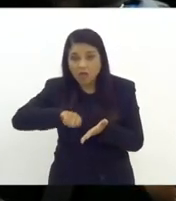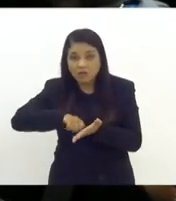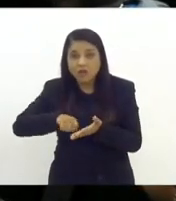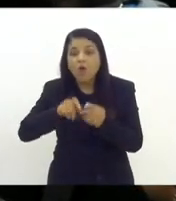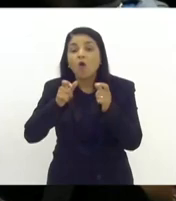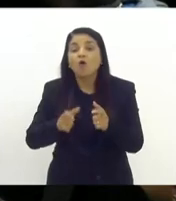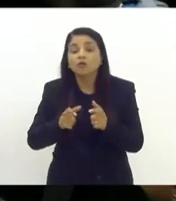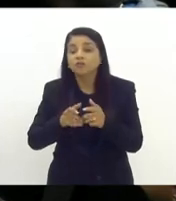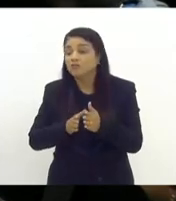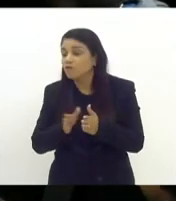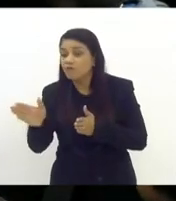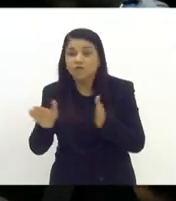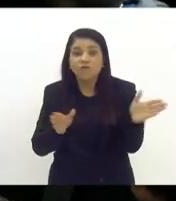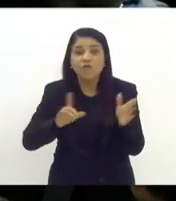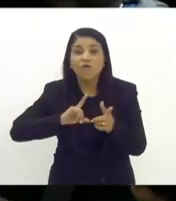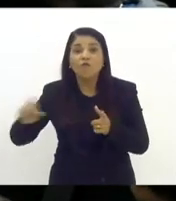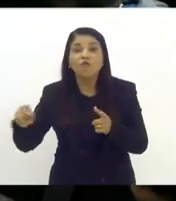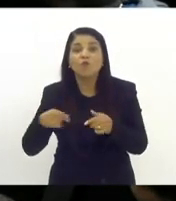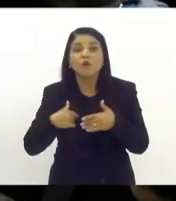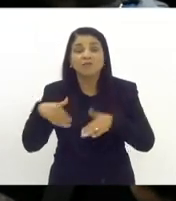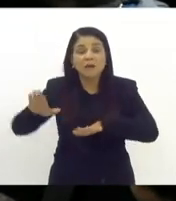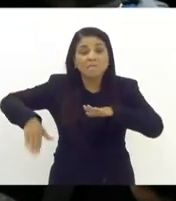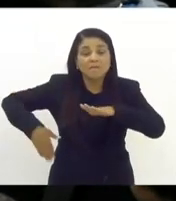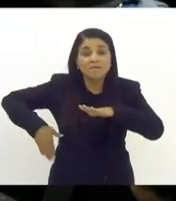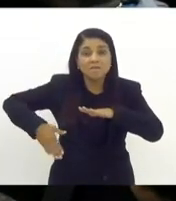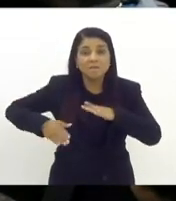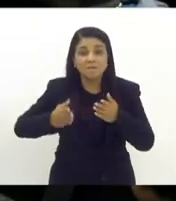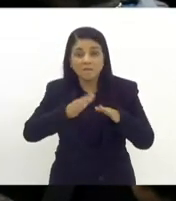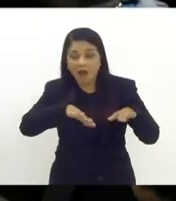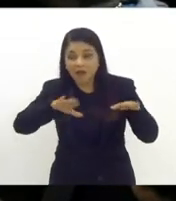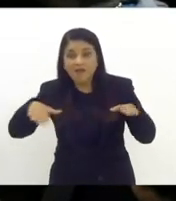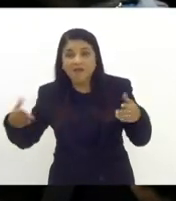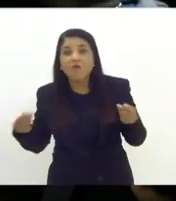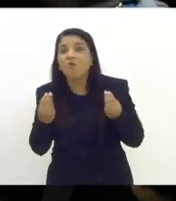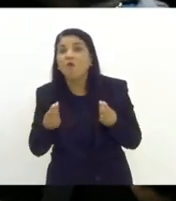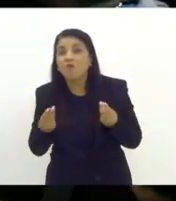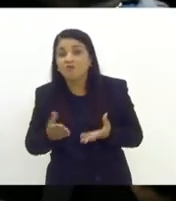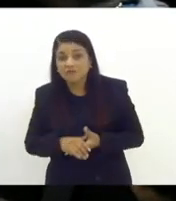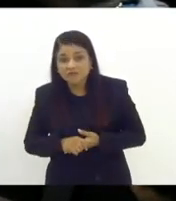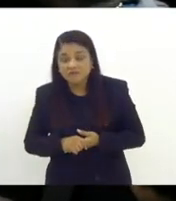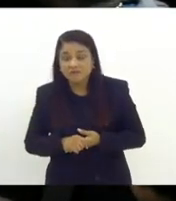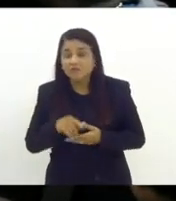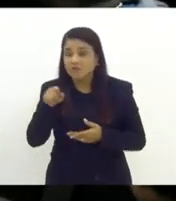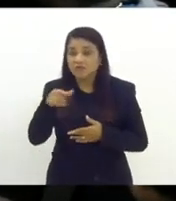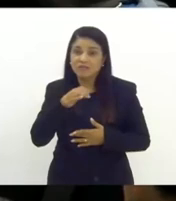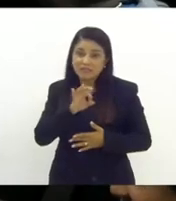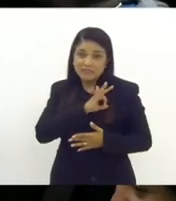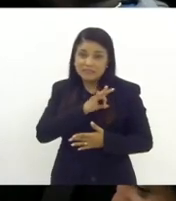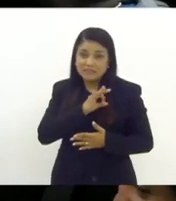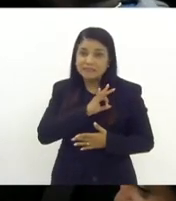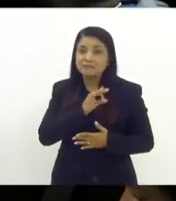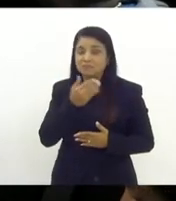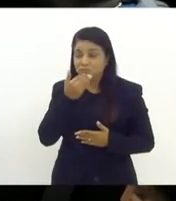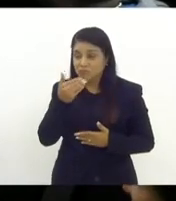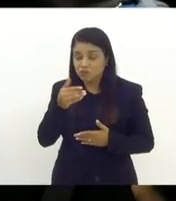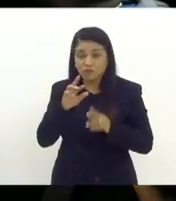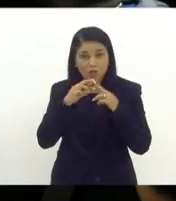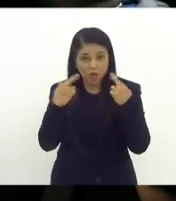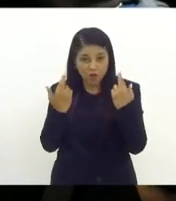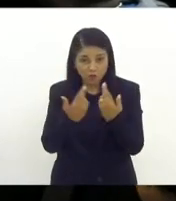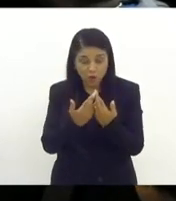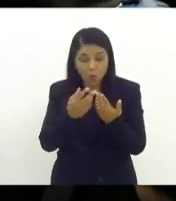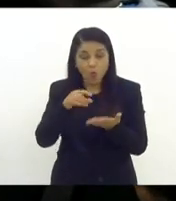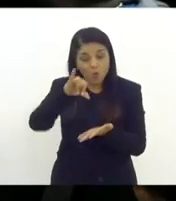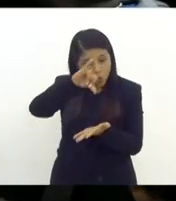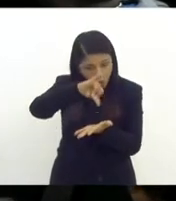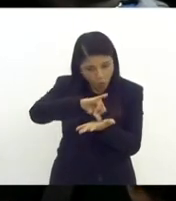da Praia do tô legado o senhor tem que pedir lá quando o senhor fazer lá a sua reunião lá e a concordo tem que ser no local só esse